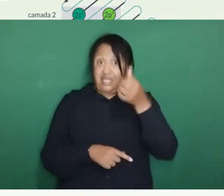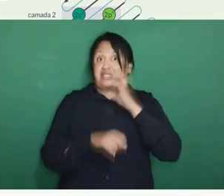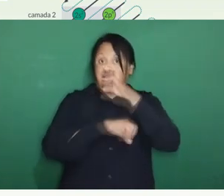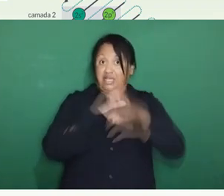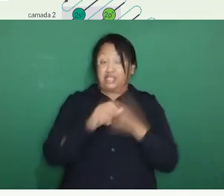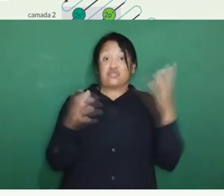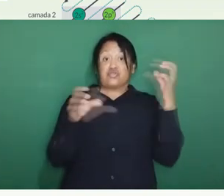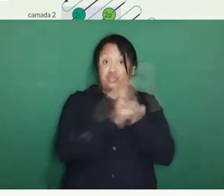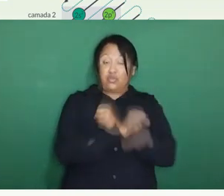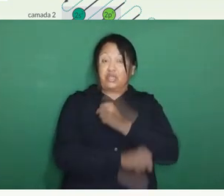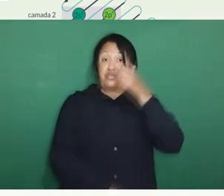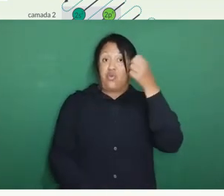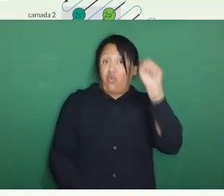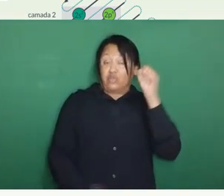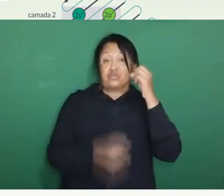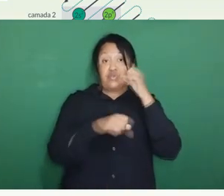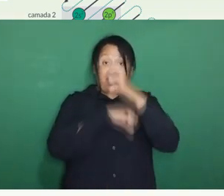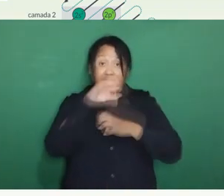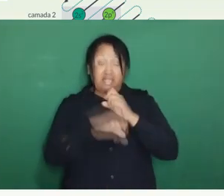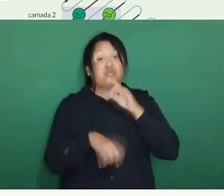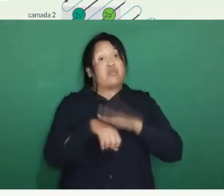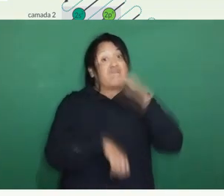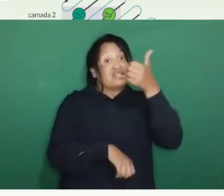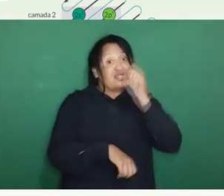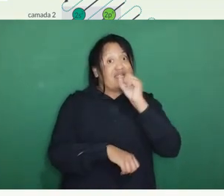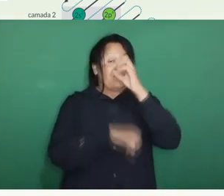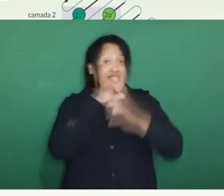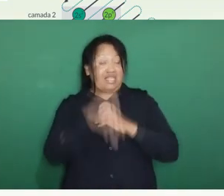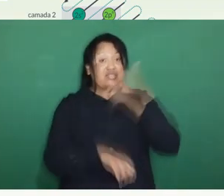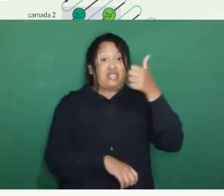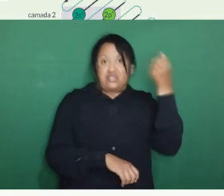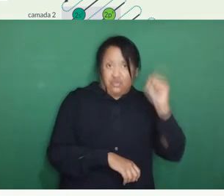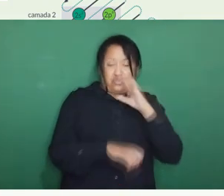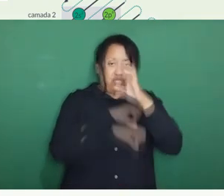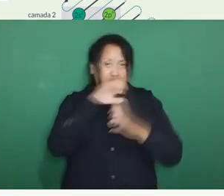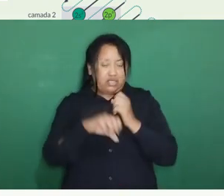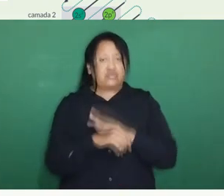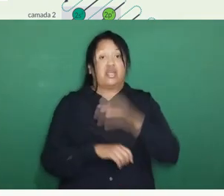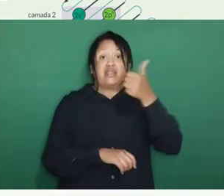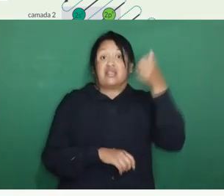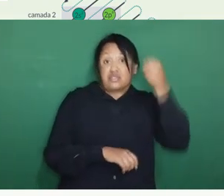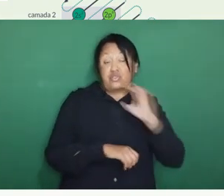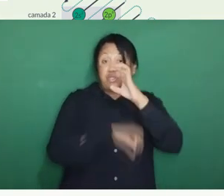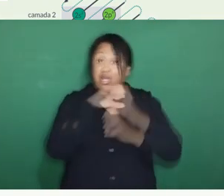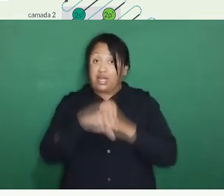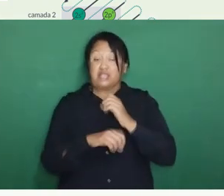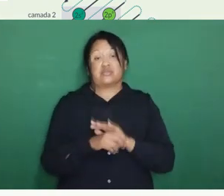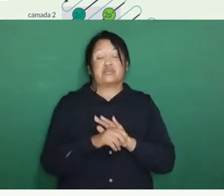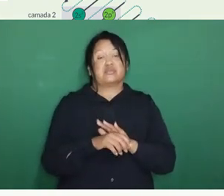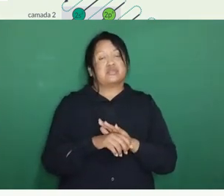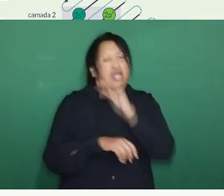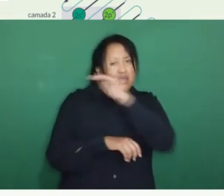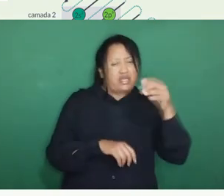6 elétrons já vai oito elétrons mais 10 elétrons 18 elétrons 18